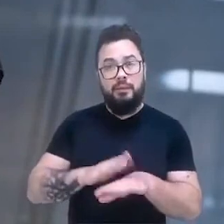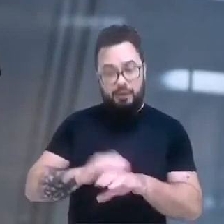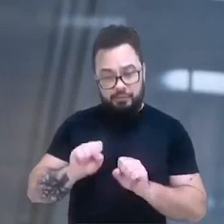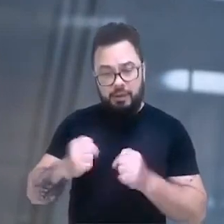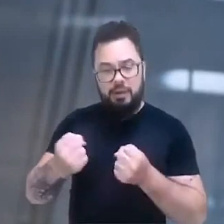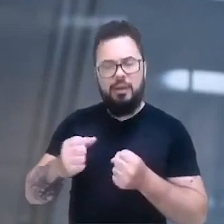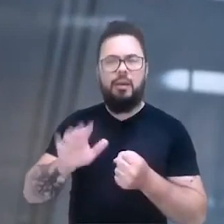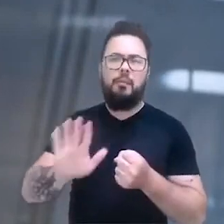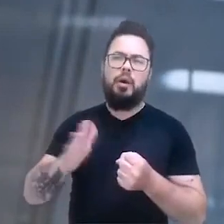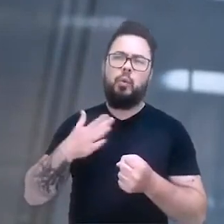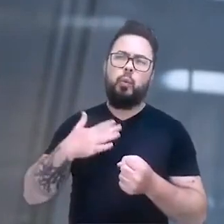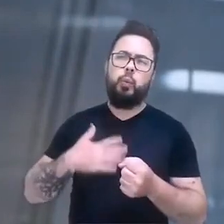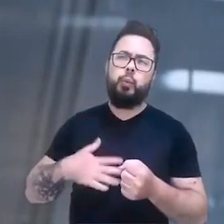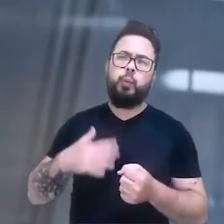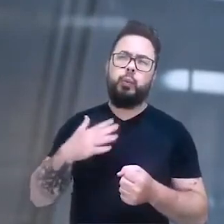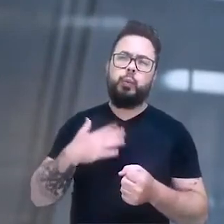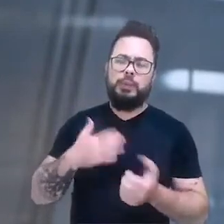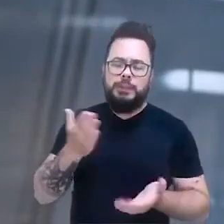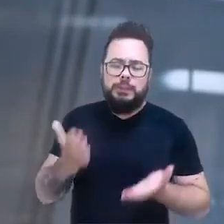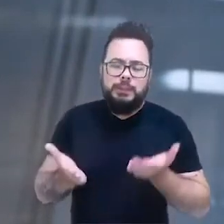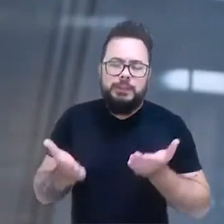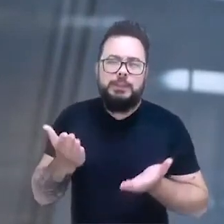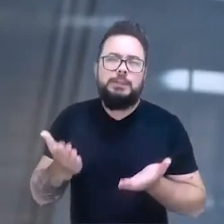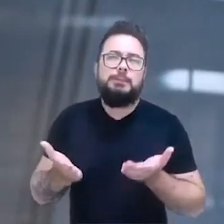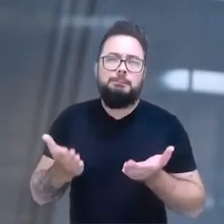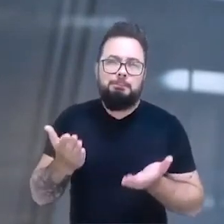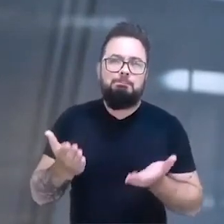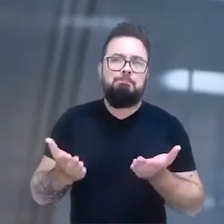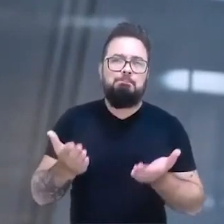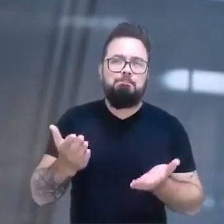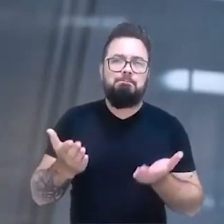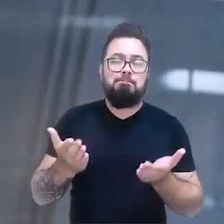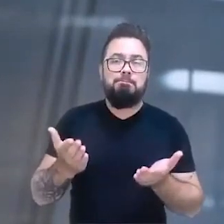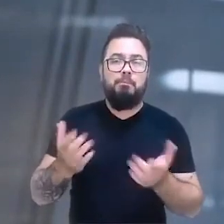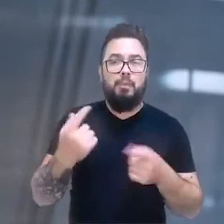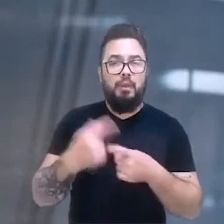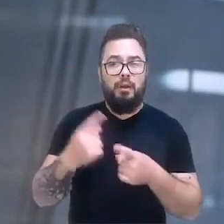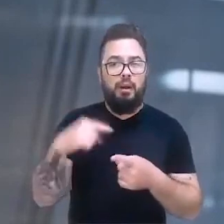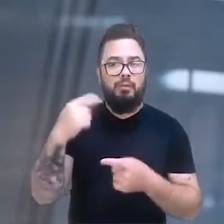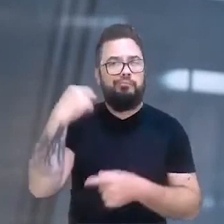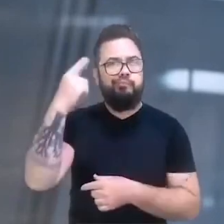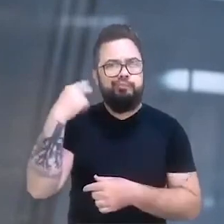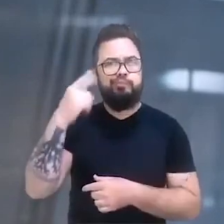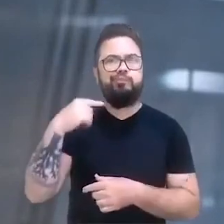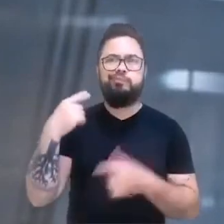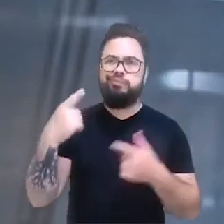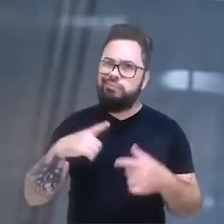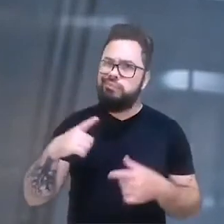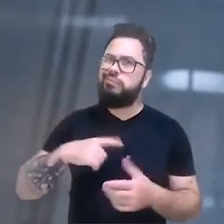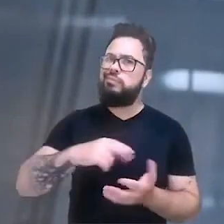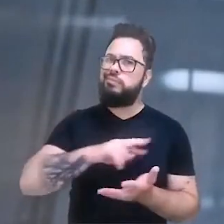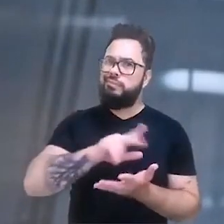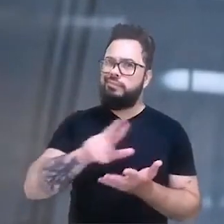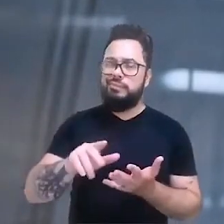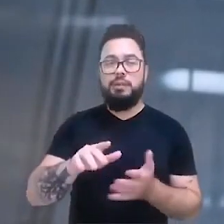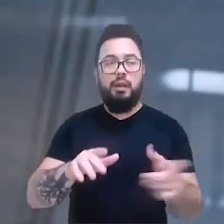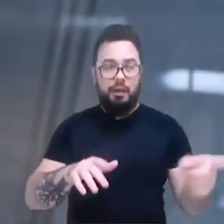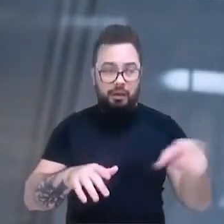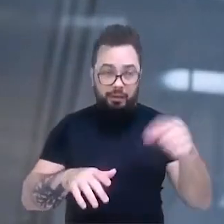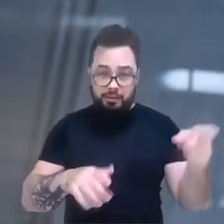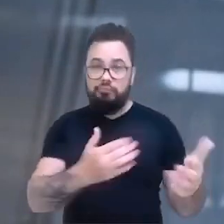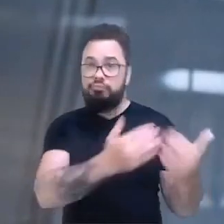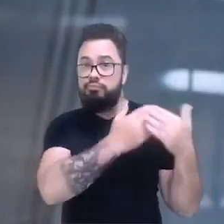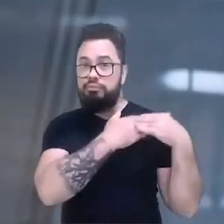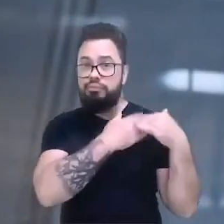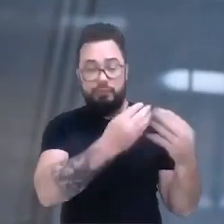reagente, mas tranquilo, né? É, mas Assim, tem que tentar achar o nosso um lugar também, né, equilíbrio, Marcelo? né? É, um equilíbrio, porque senão a gente enlouquece, é tanta